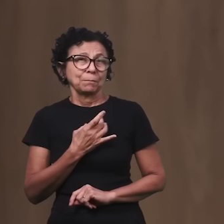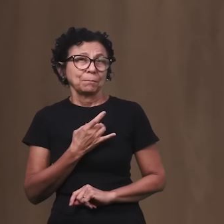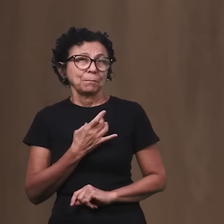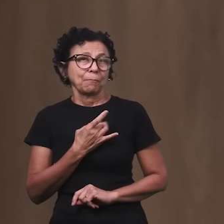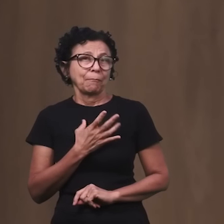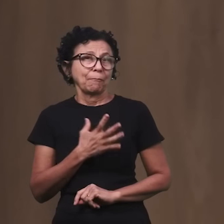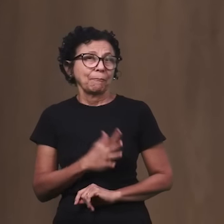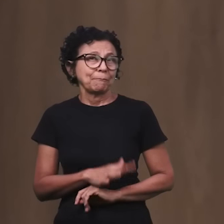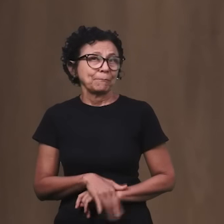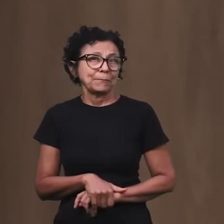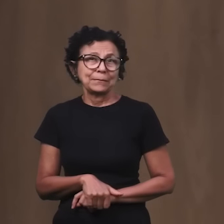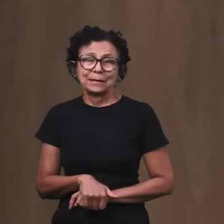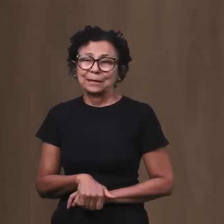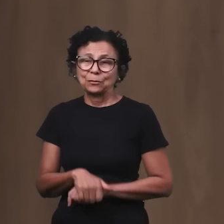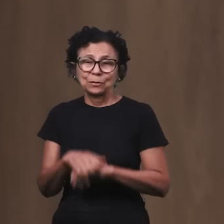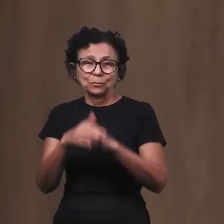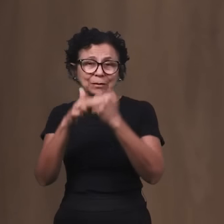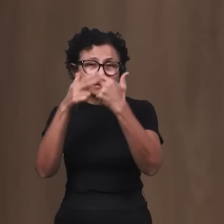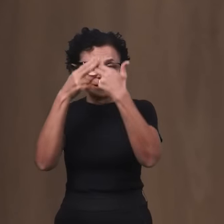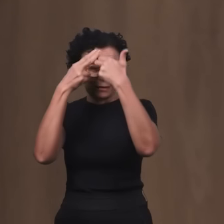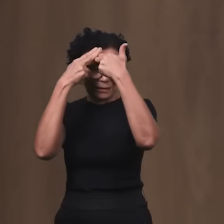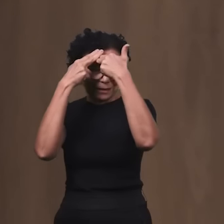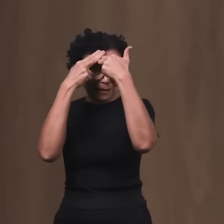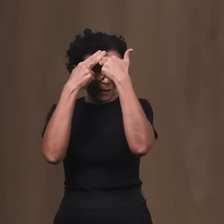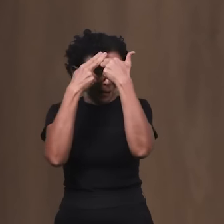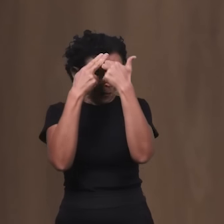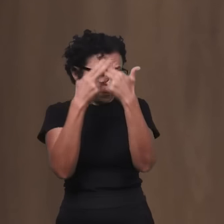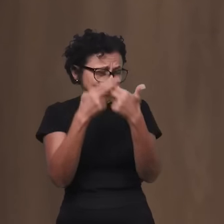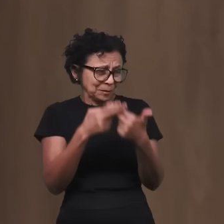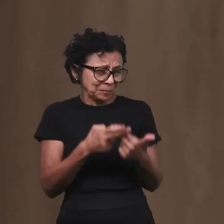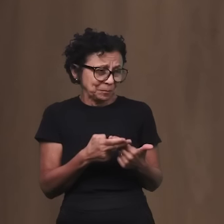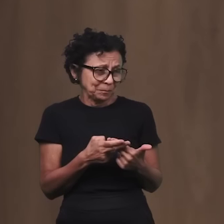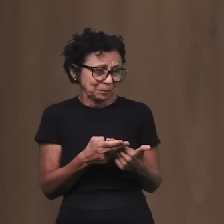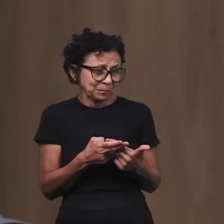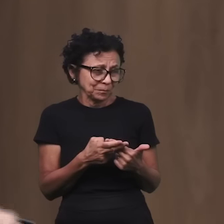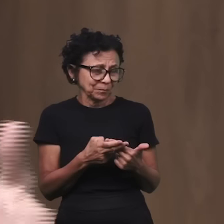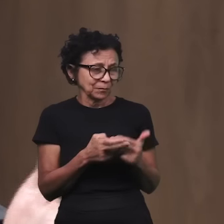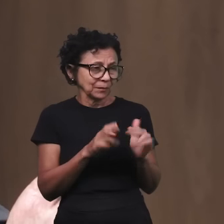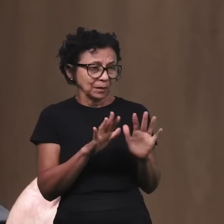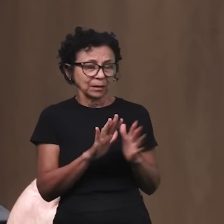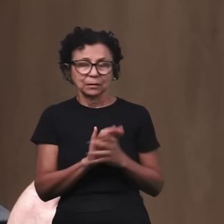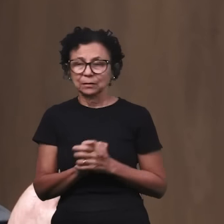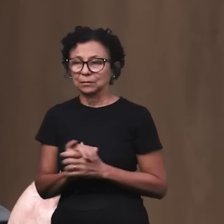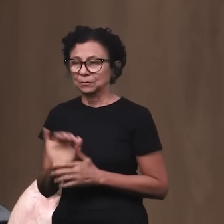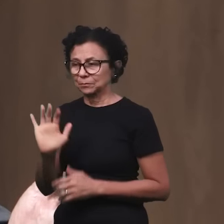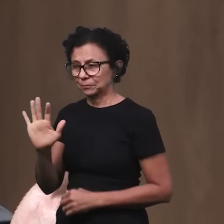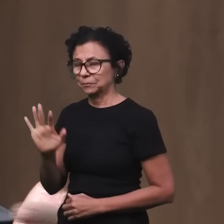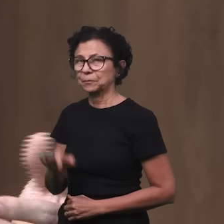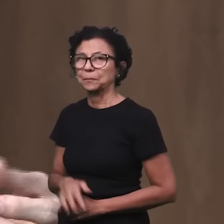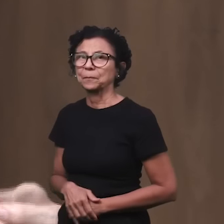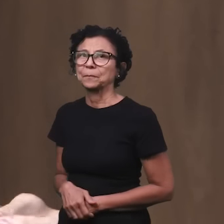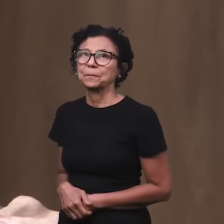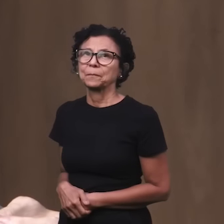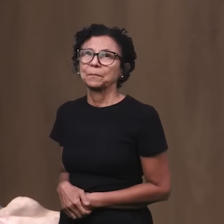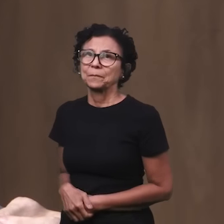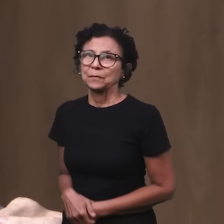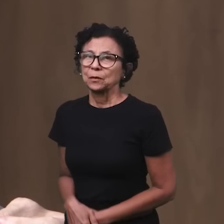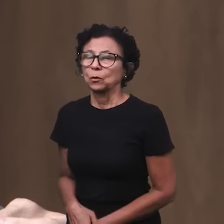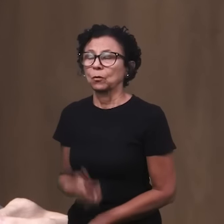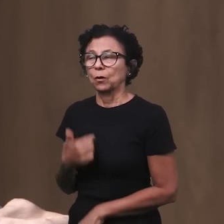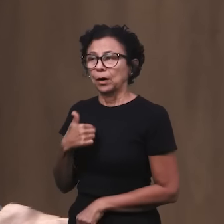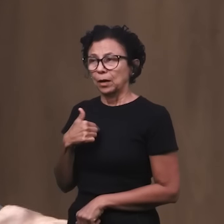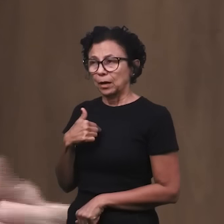não subo, eu tenho um trauma. Eu falei, não, vamos fazer o seguinte. Aí eu me identifiquei. Falei, ó, eu sou um servo do